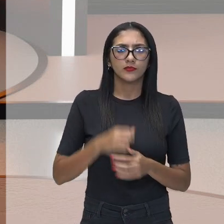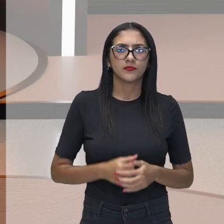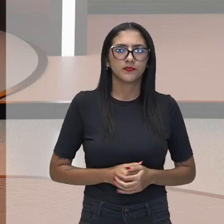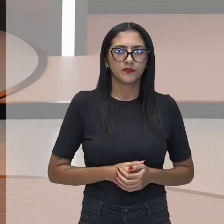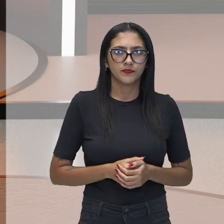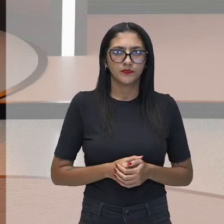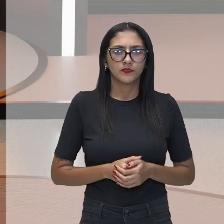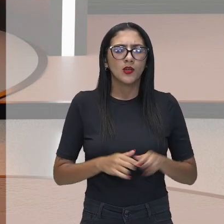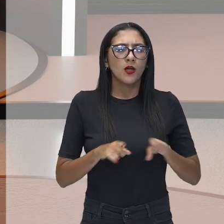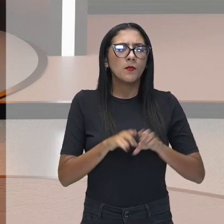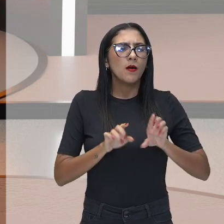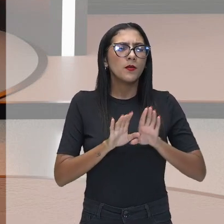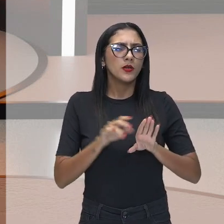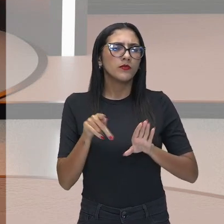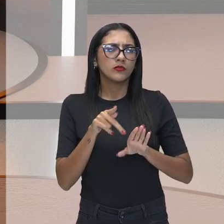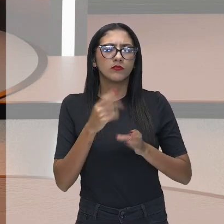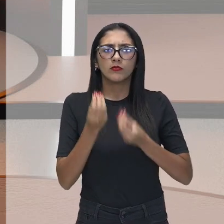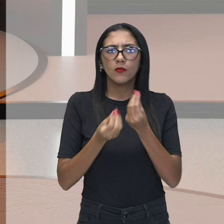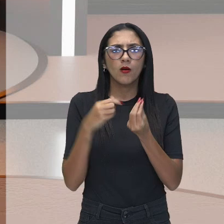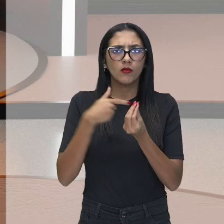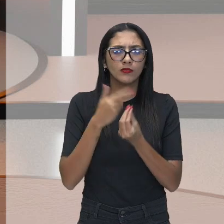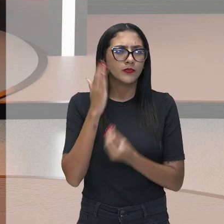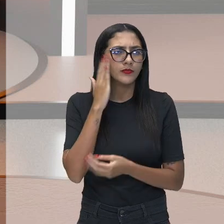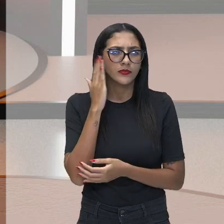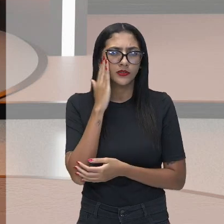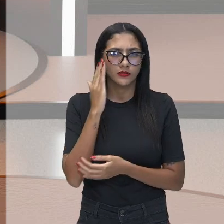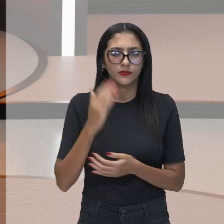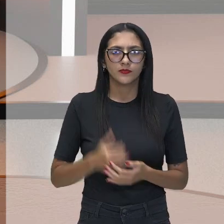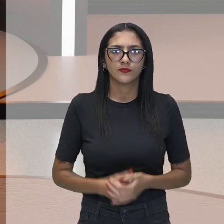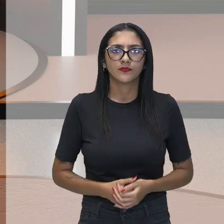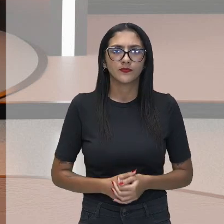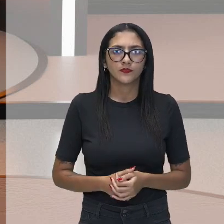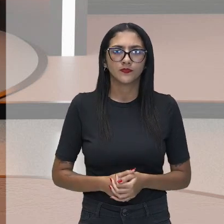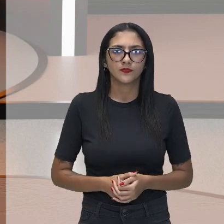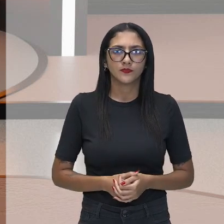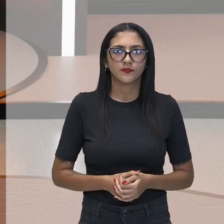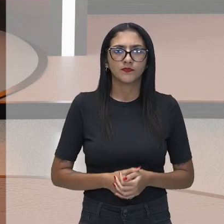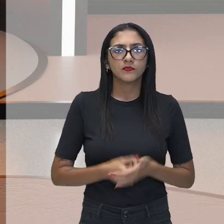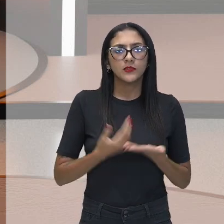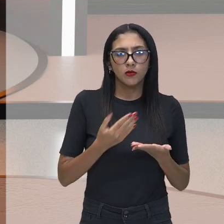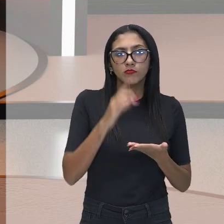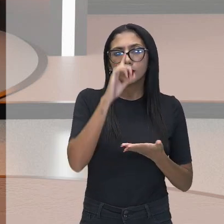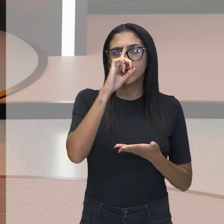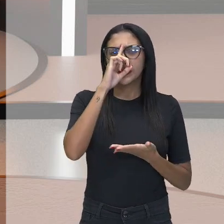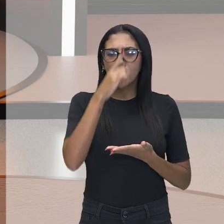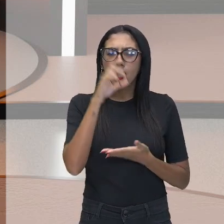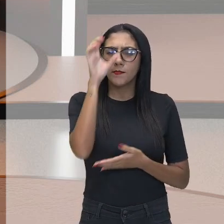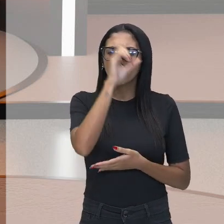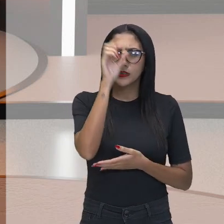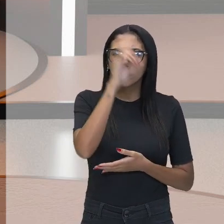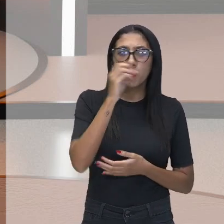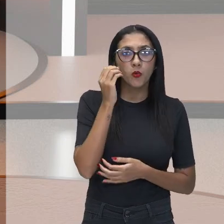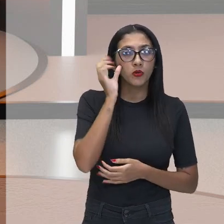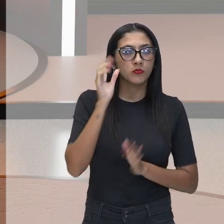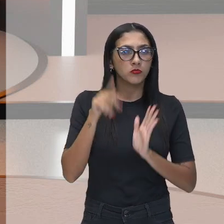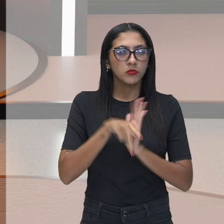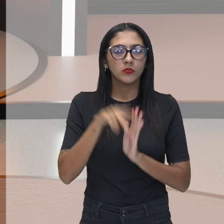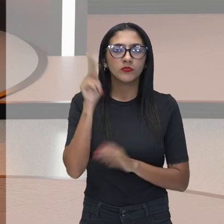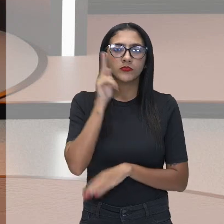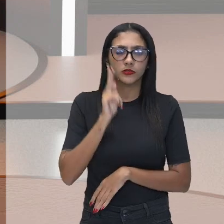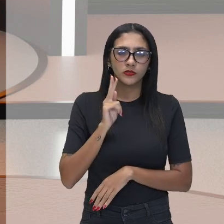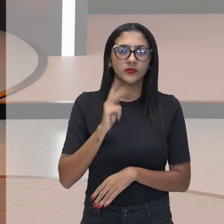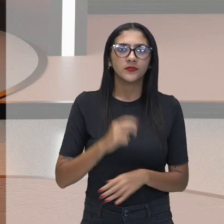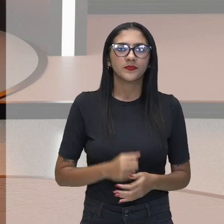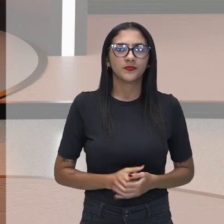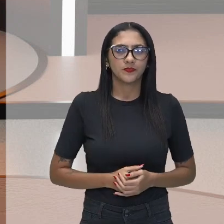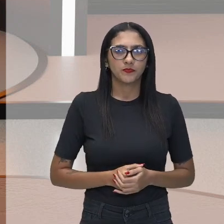professor, como é que a gente sabe dessas questões? Ué, por conta da história. E também temos algumas lembranças desse momento ali,